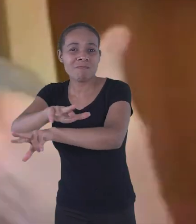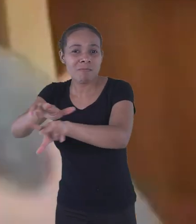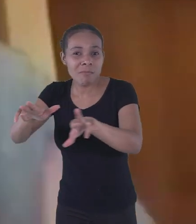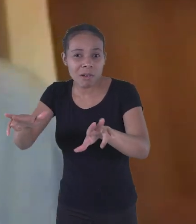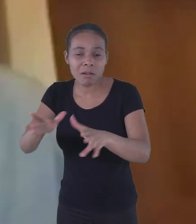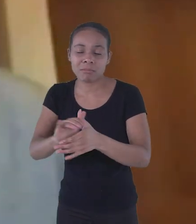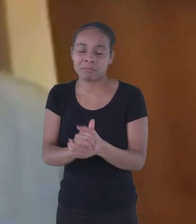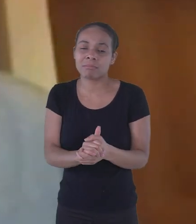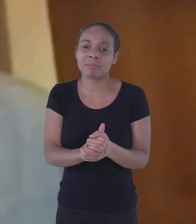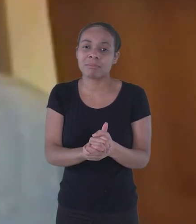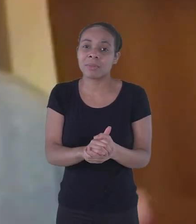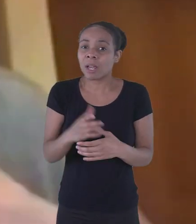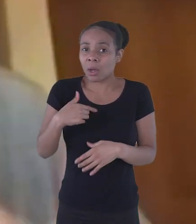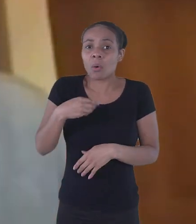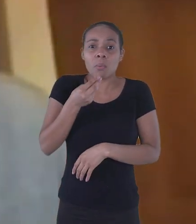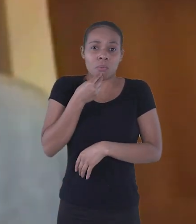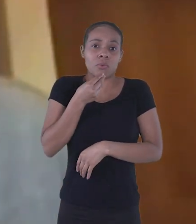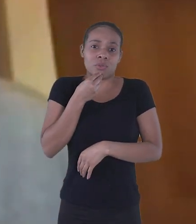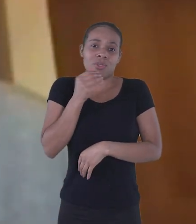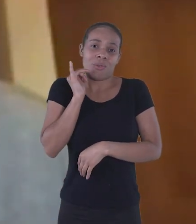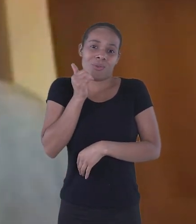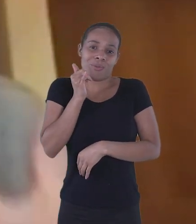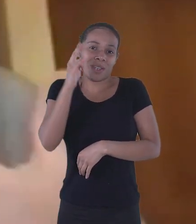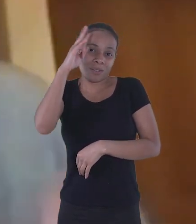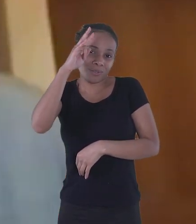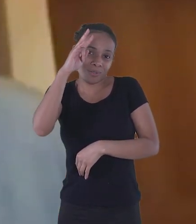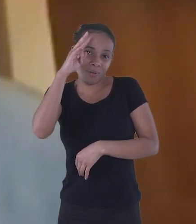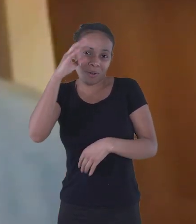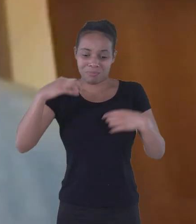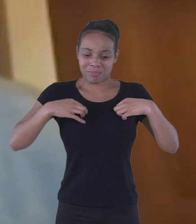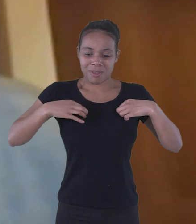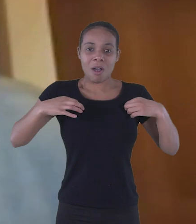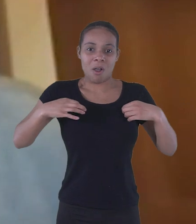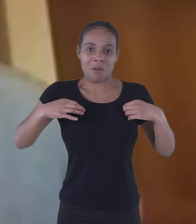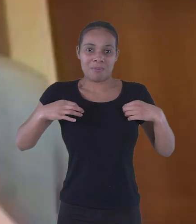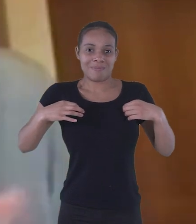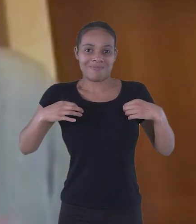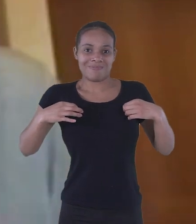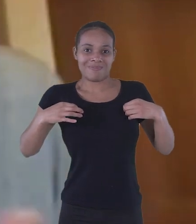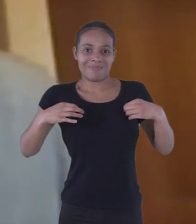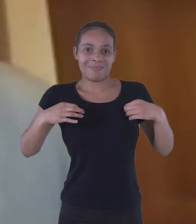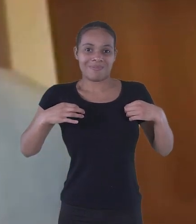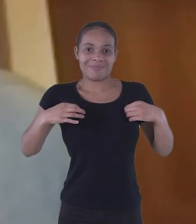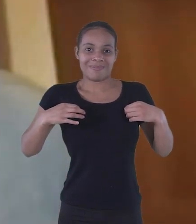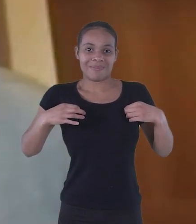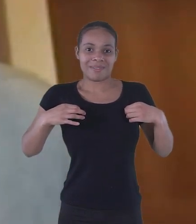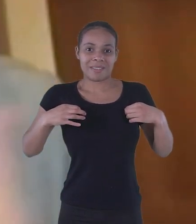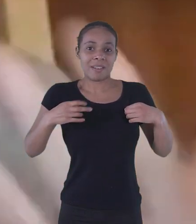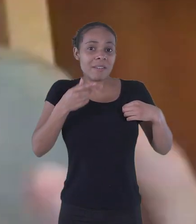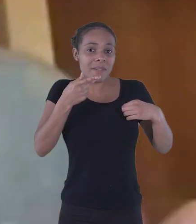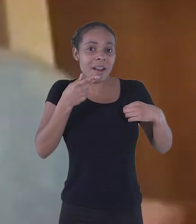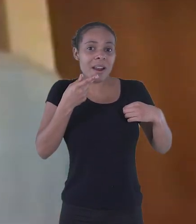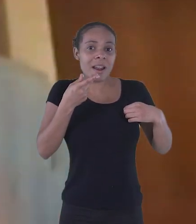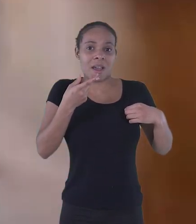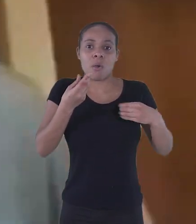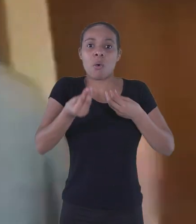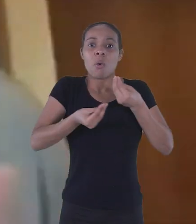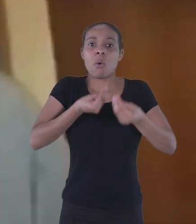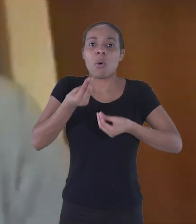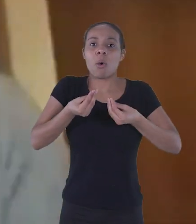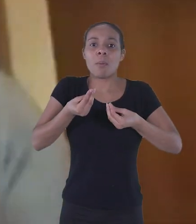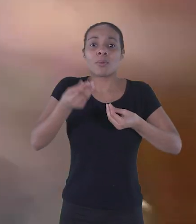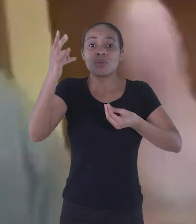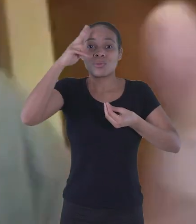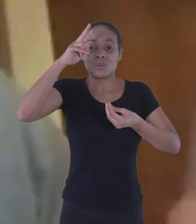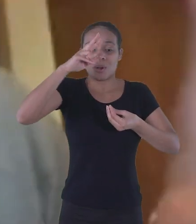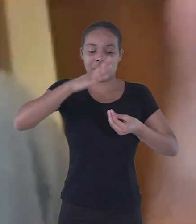Eu podia contar a história desse talid, né, como a gente chama, desse manto, e fazer a história da minha depressão. Se eu quisesse fazer uma ficção,